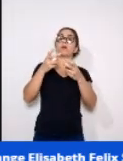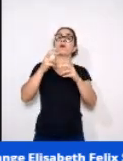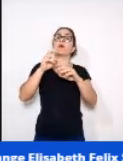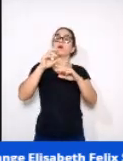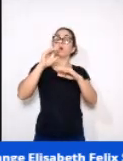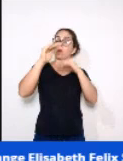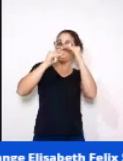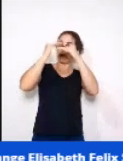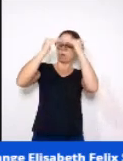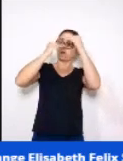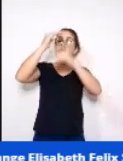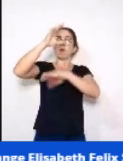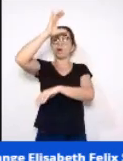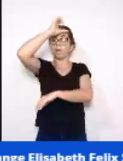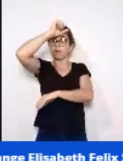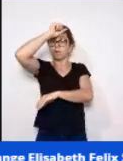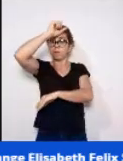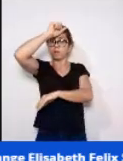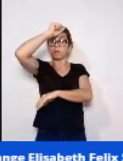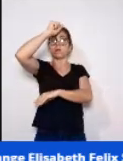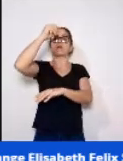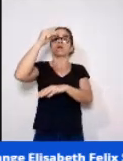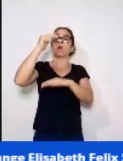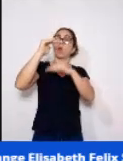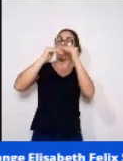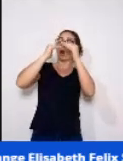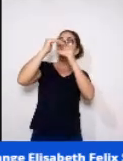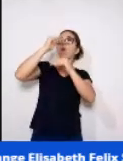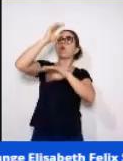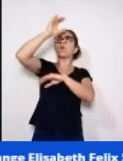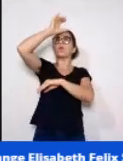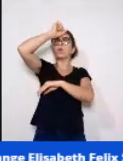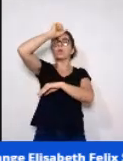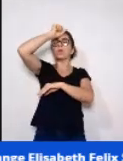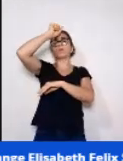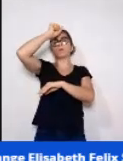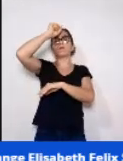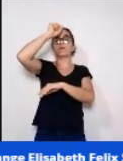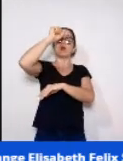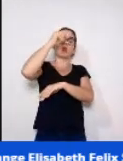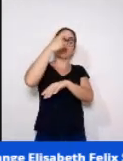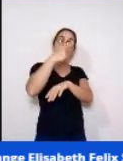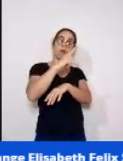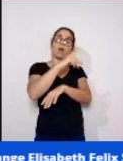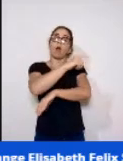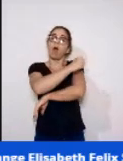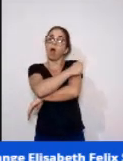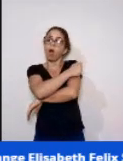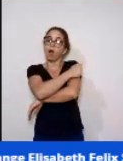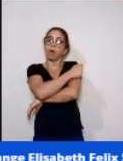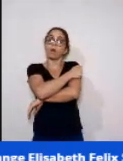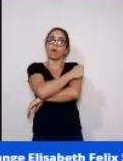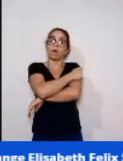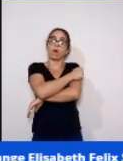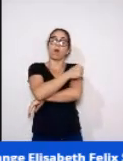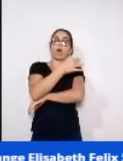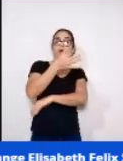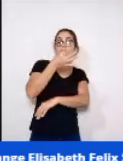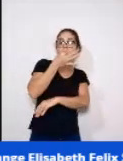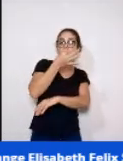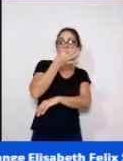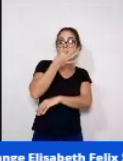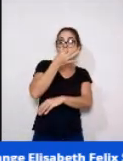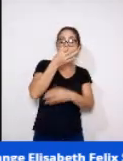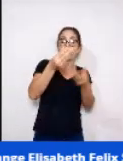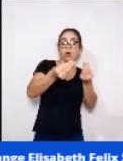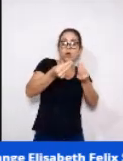progressão da construção do conhecimento desse aluno. Talvez aqui uma sugestão ao receber esses